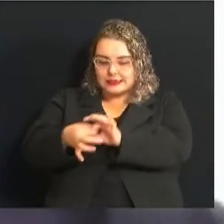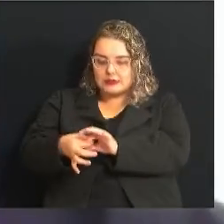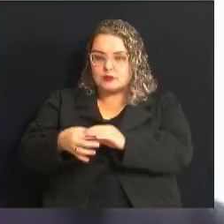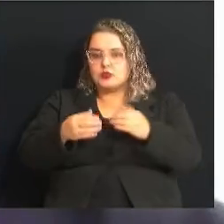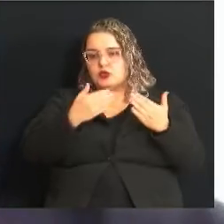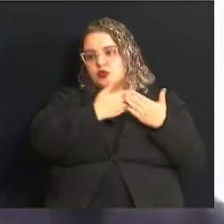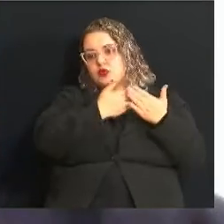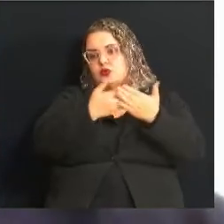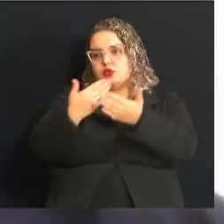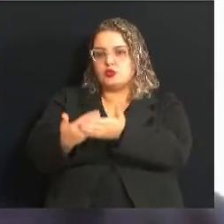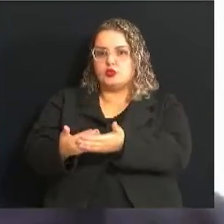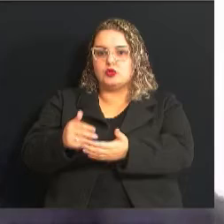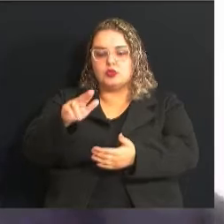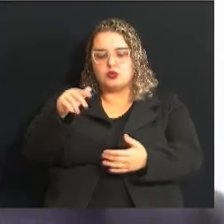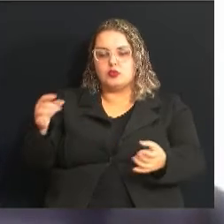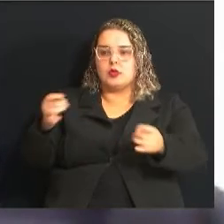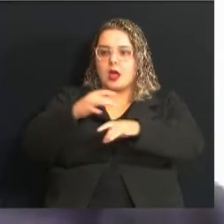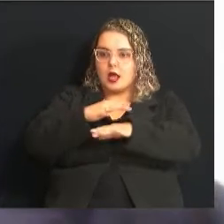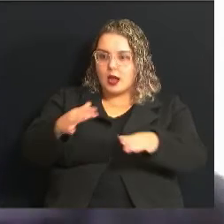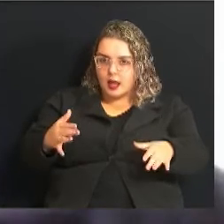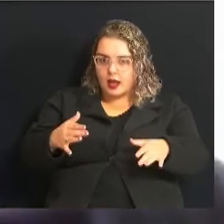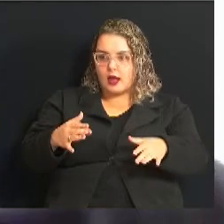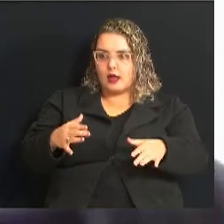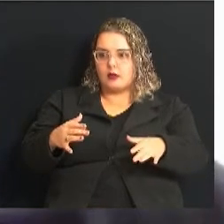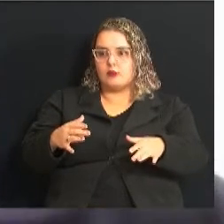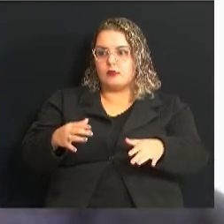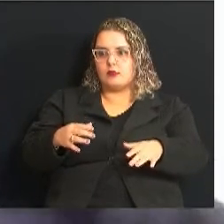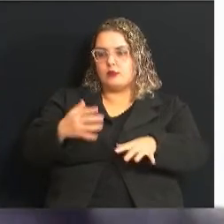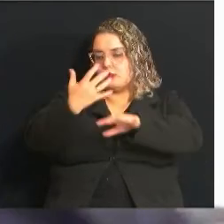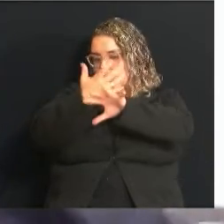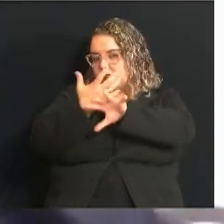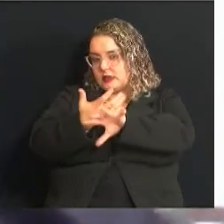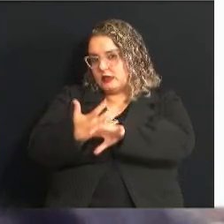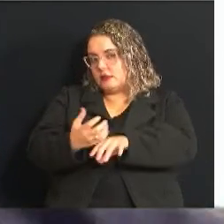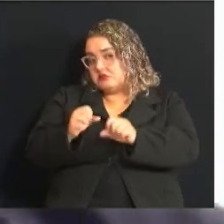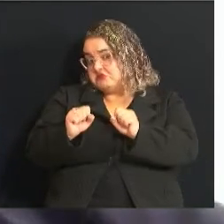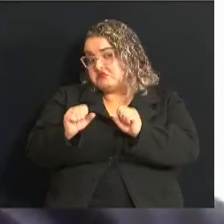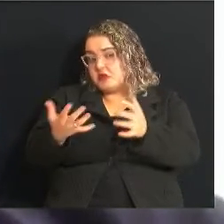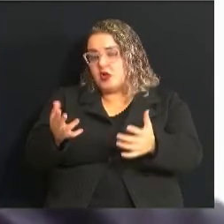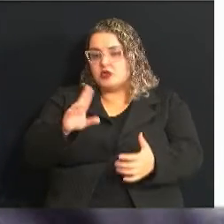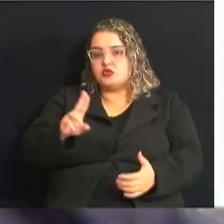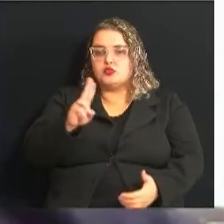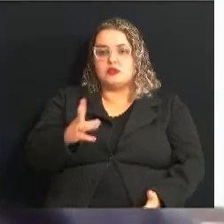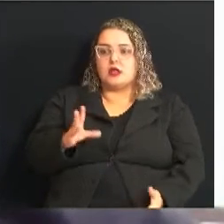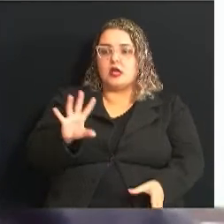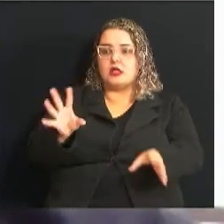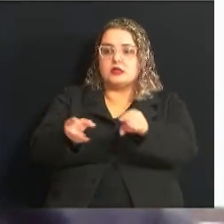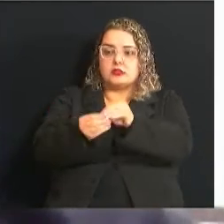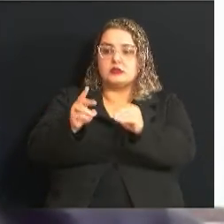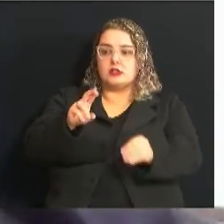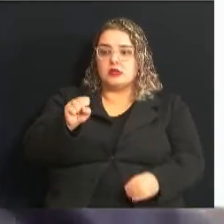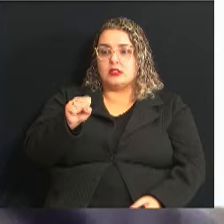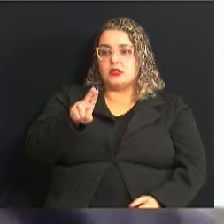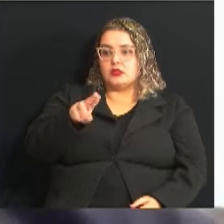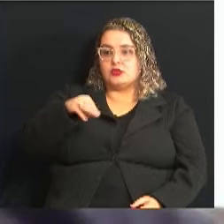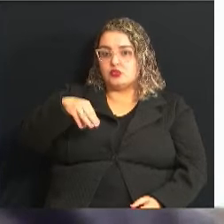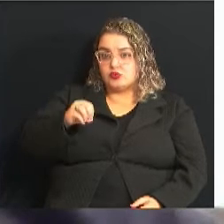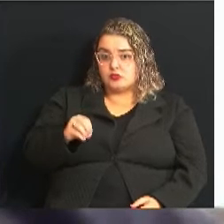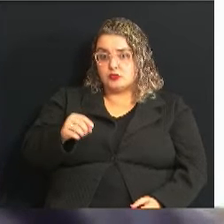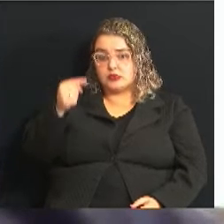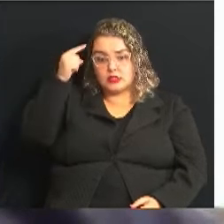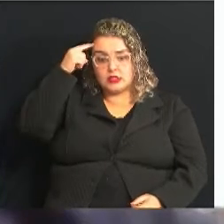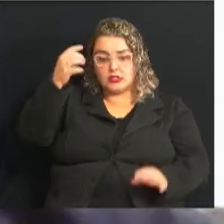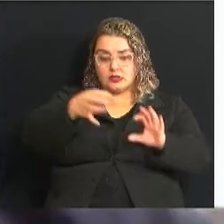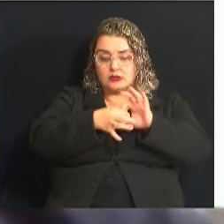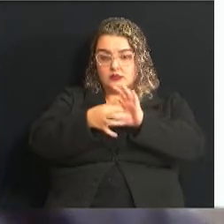nunca se encerra uma disciplina, né? A gente pode utilizar esses resumos, por exemplo, na ideia do ciclo. Terminou de